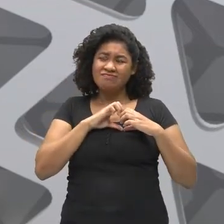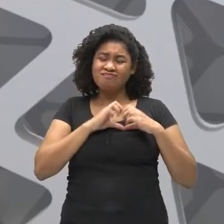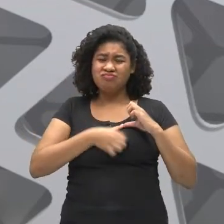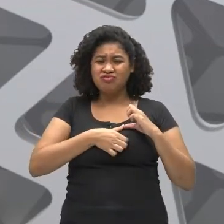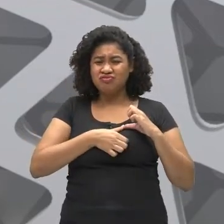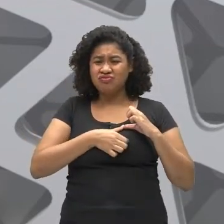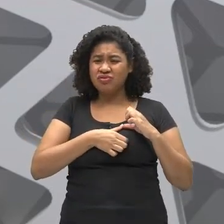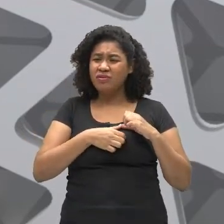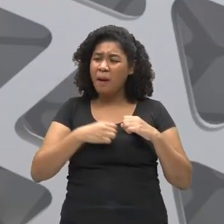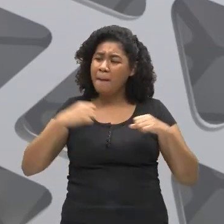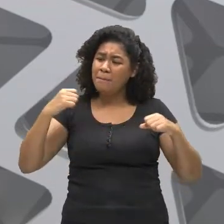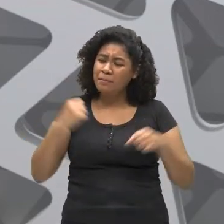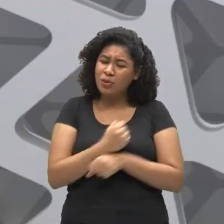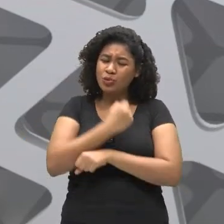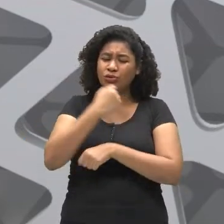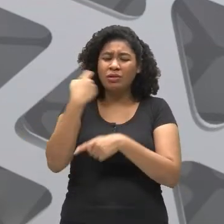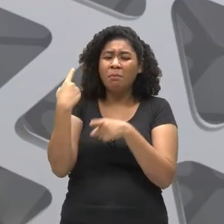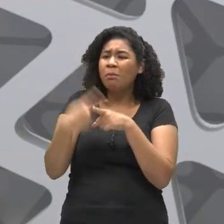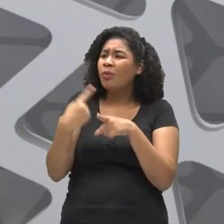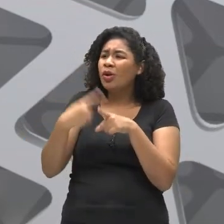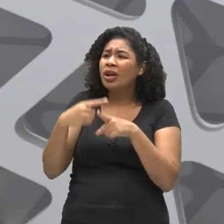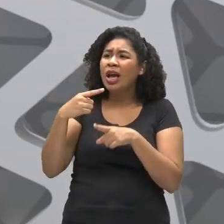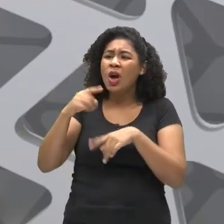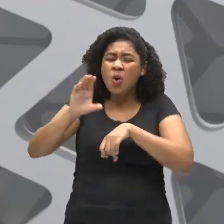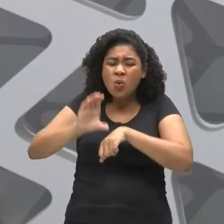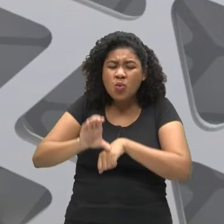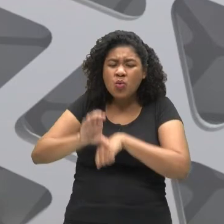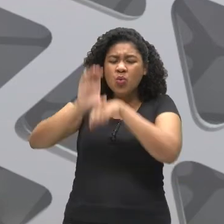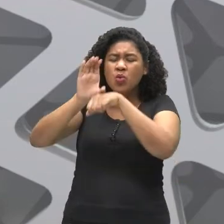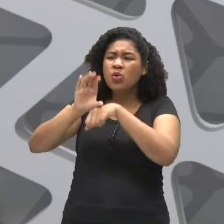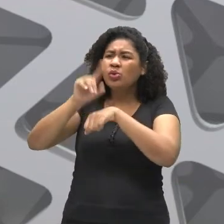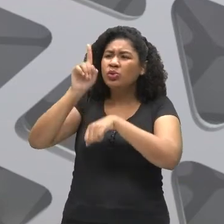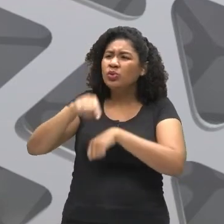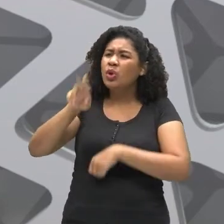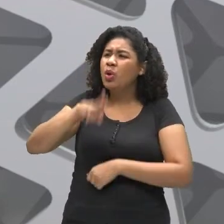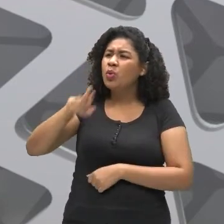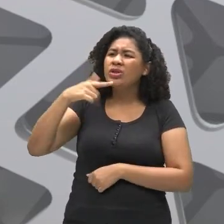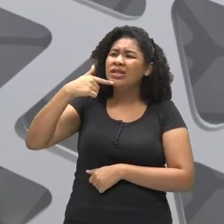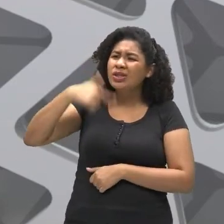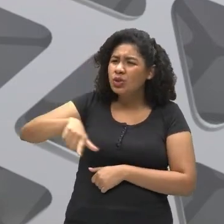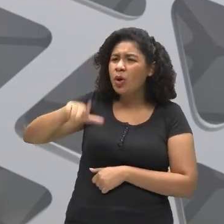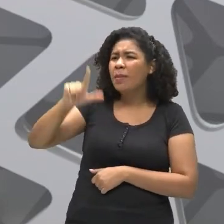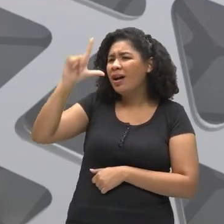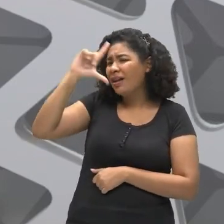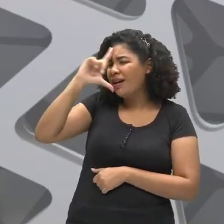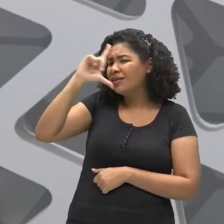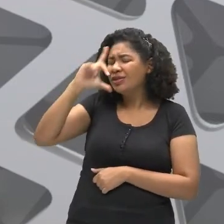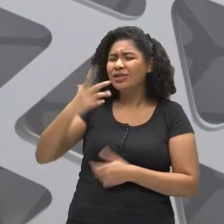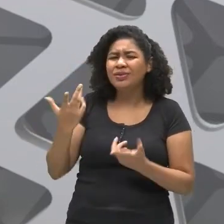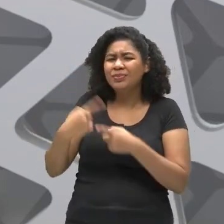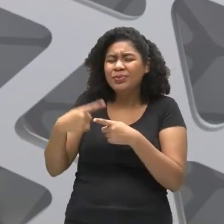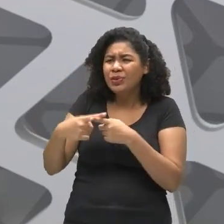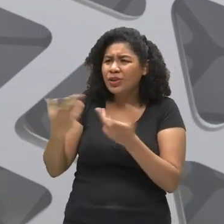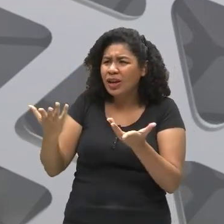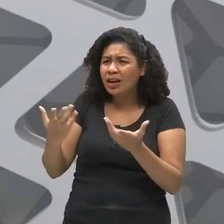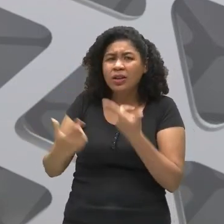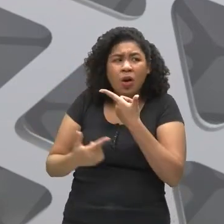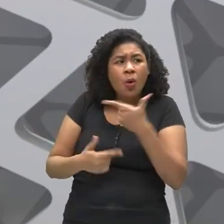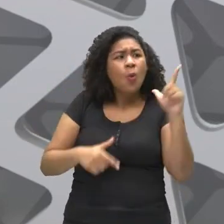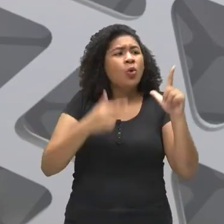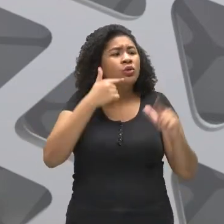por que as missas são celebradas em latim? Se nós temos franceses, italianos,